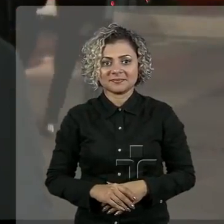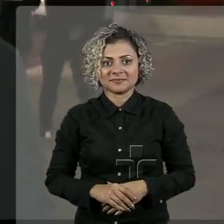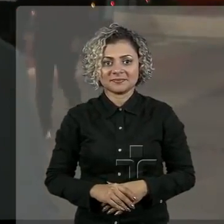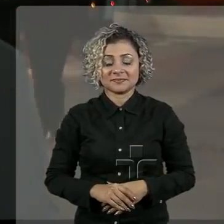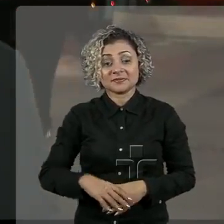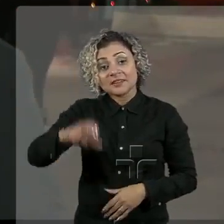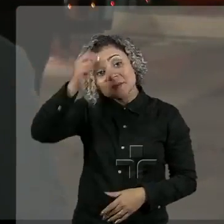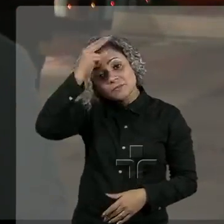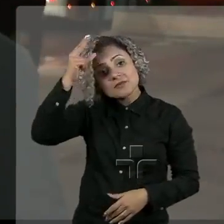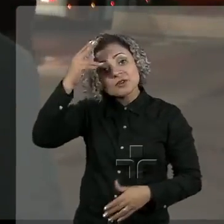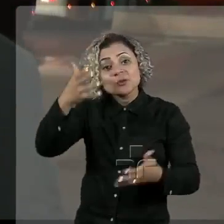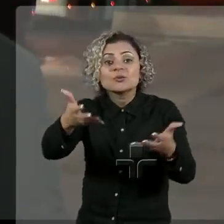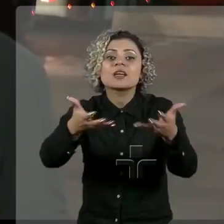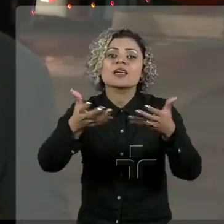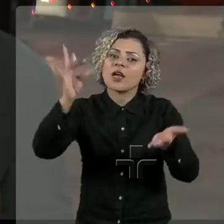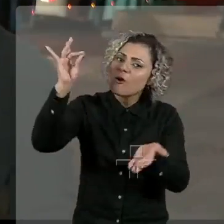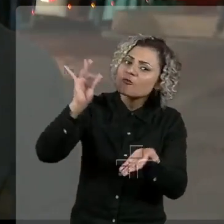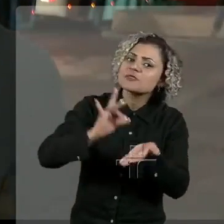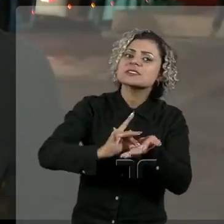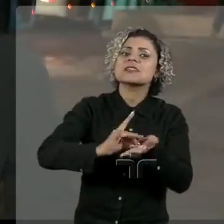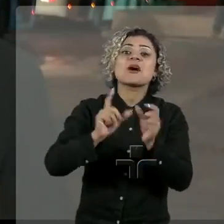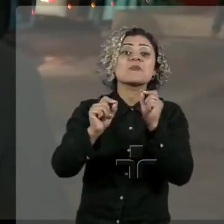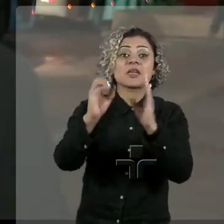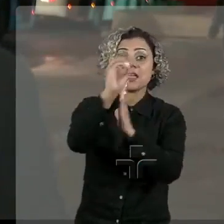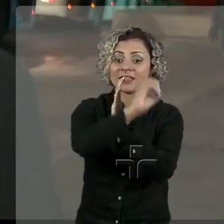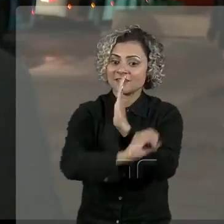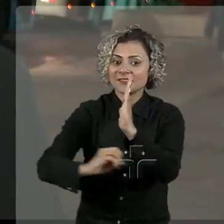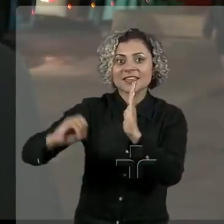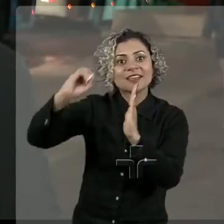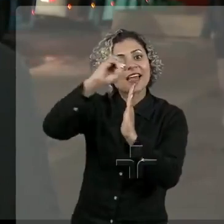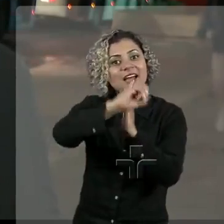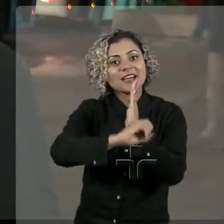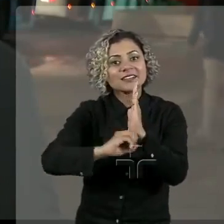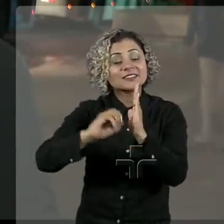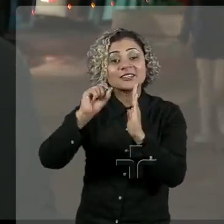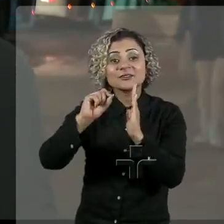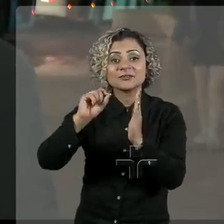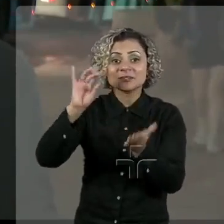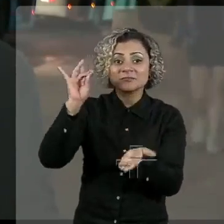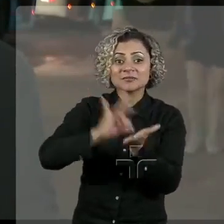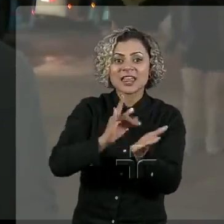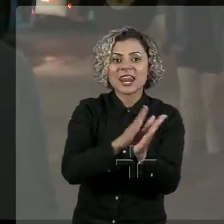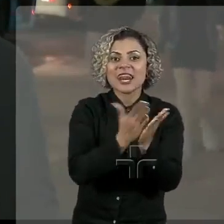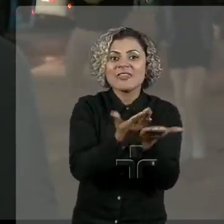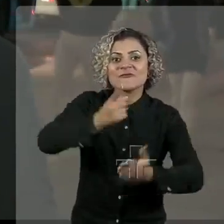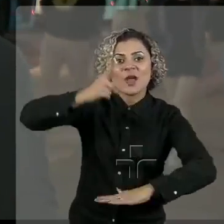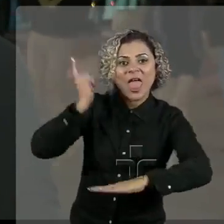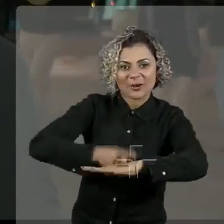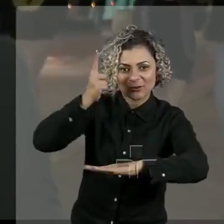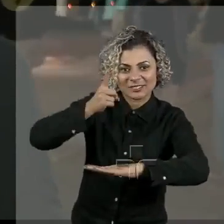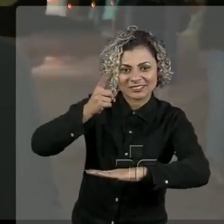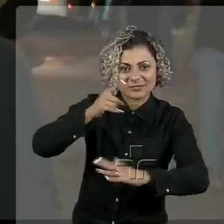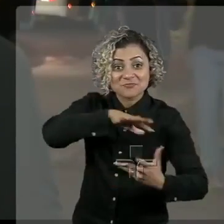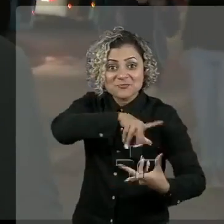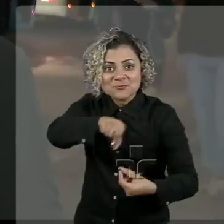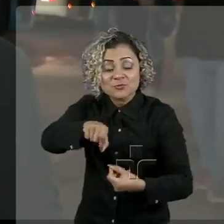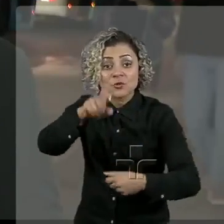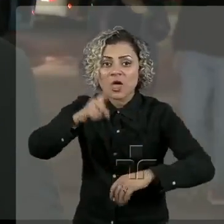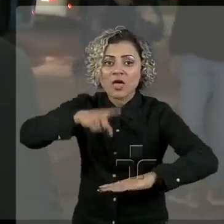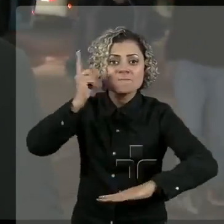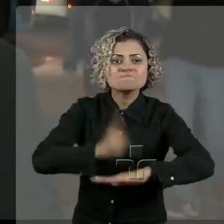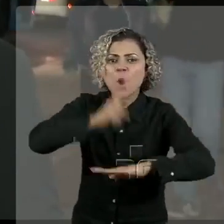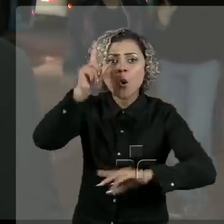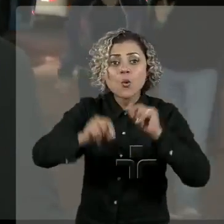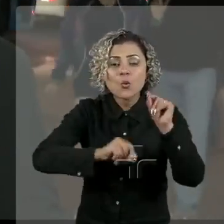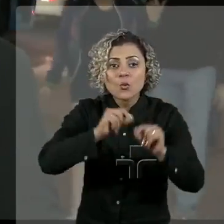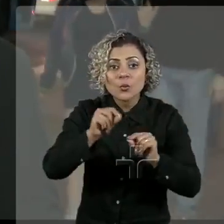A Prefeitura quer oficializar a virada cultural no Guinness Book, o livro dos recordes, como o maior